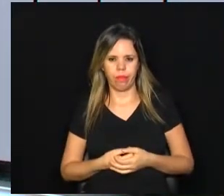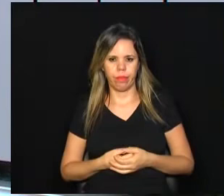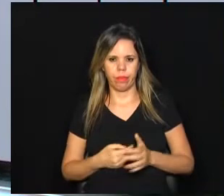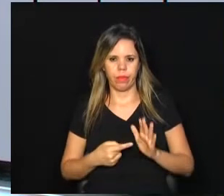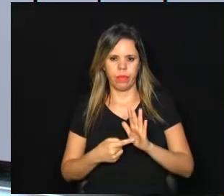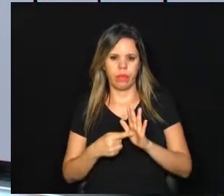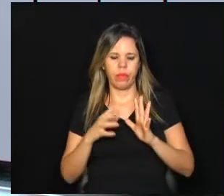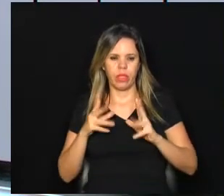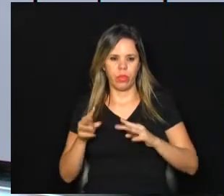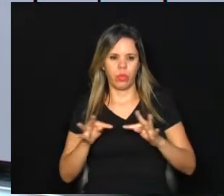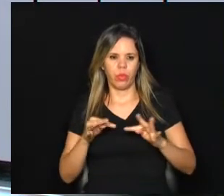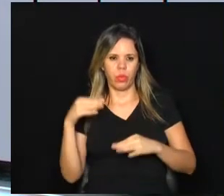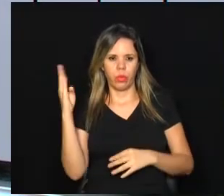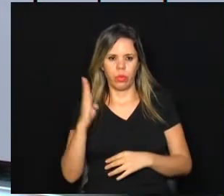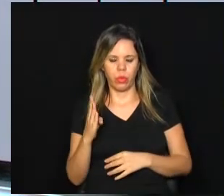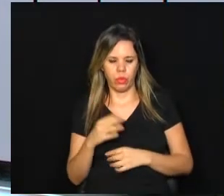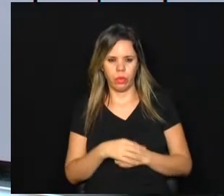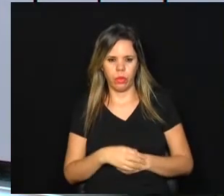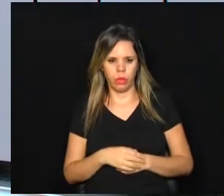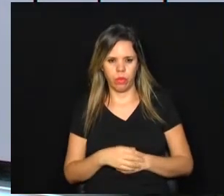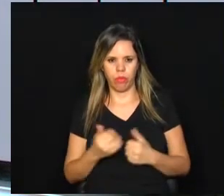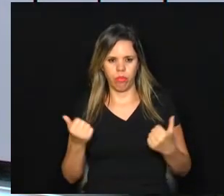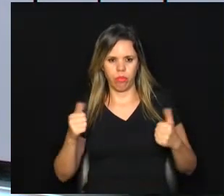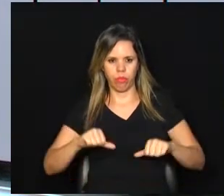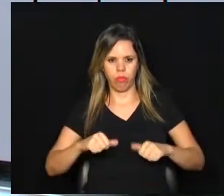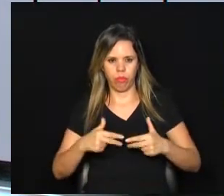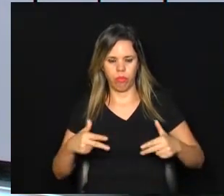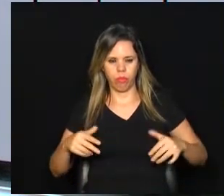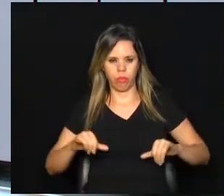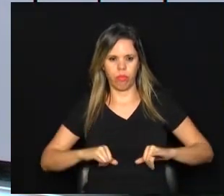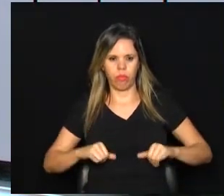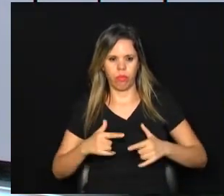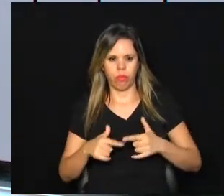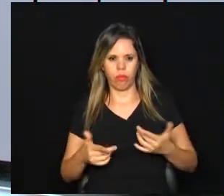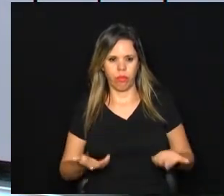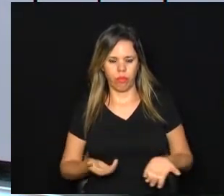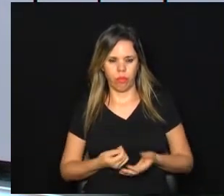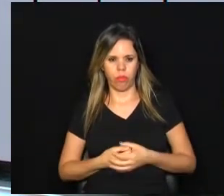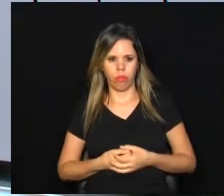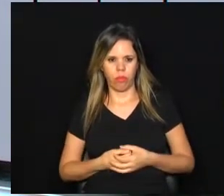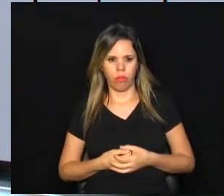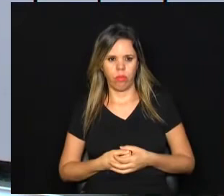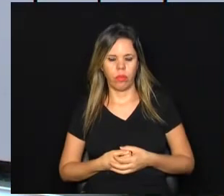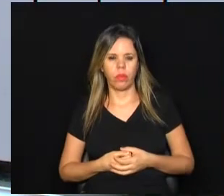de saneamento do Brasil são terríveis, sofríveis, né?